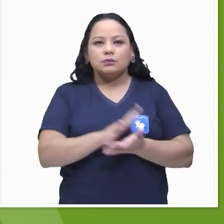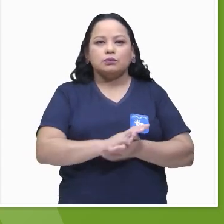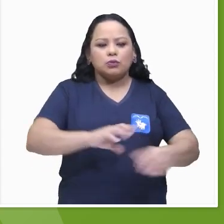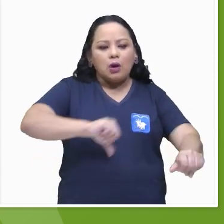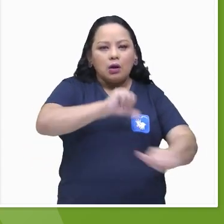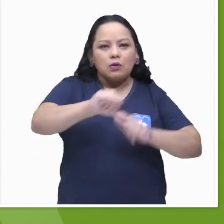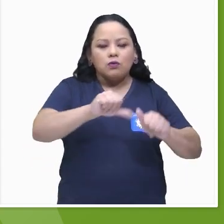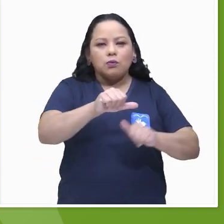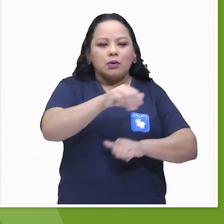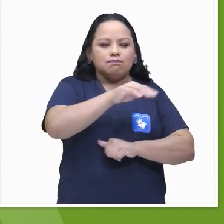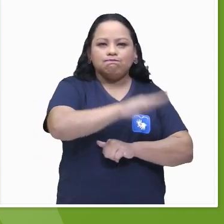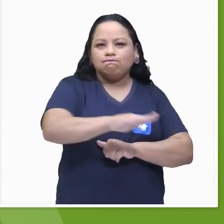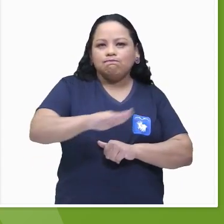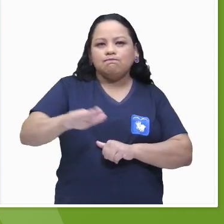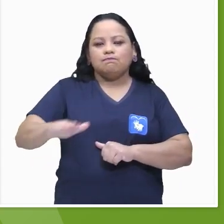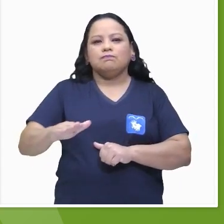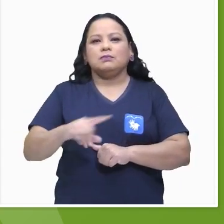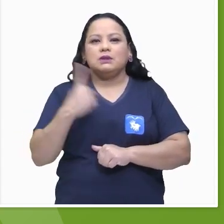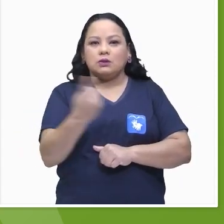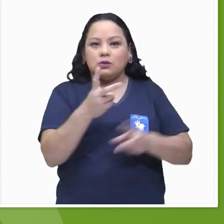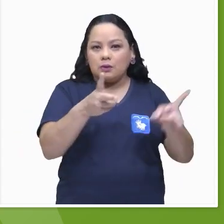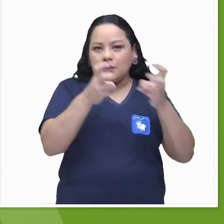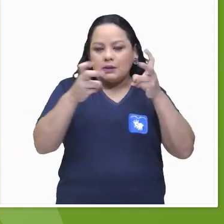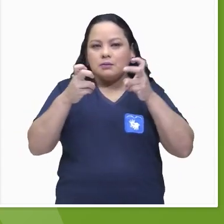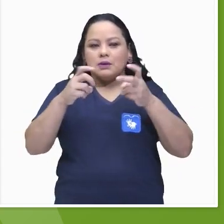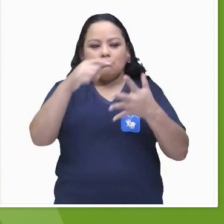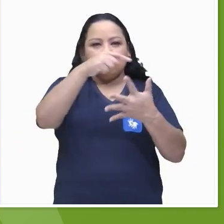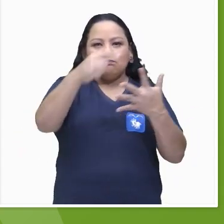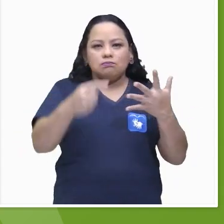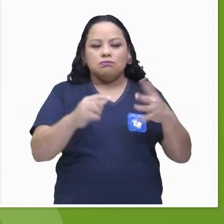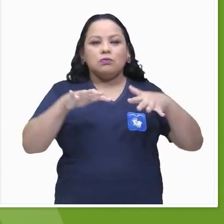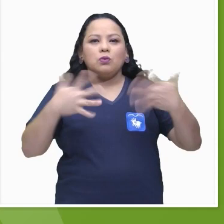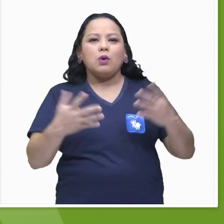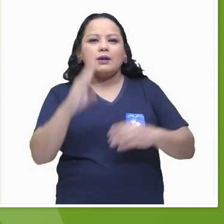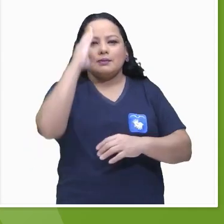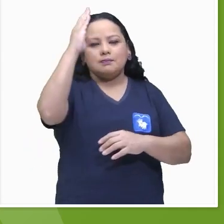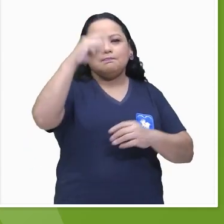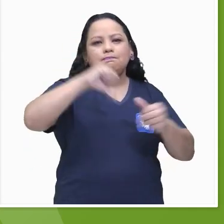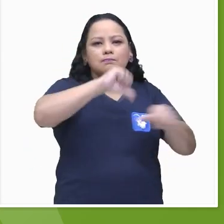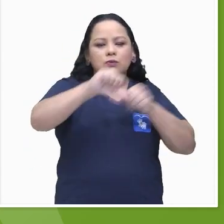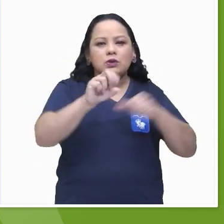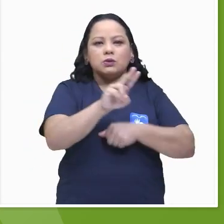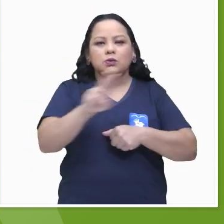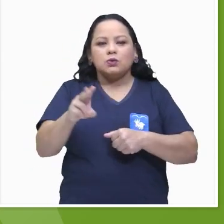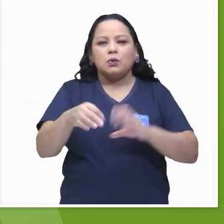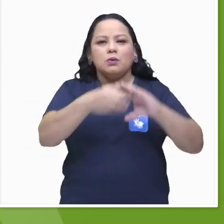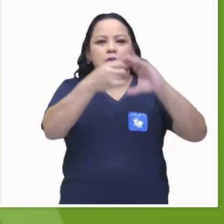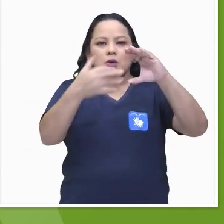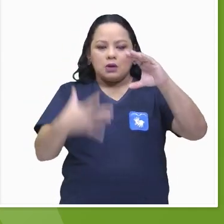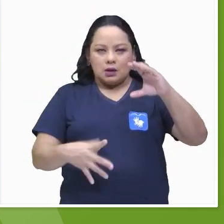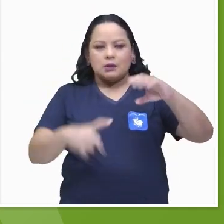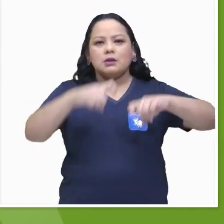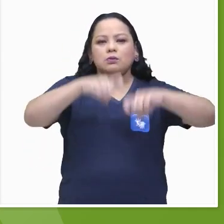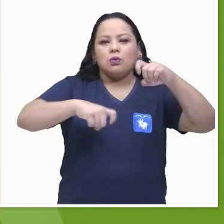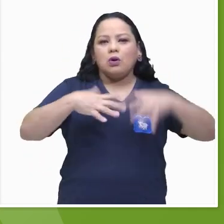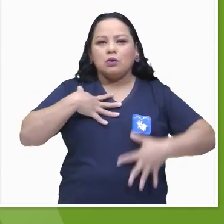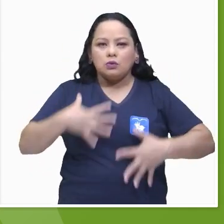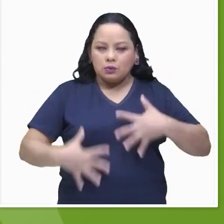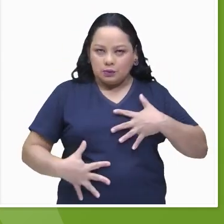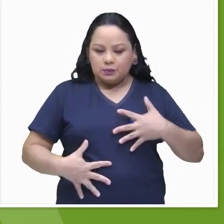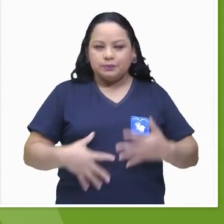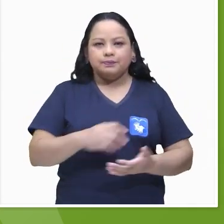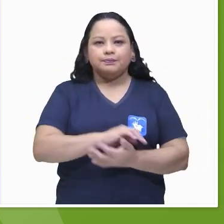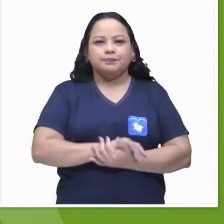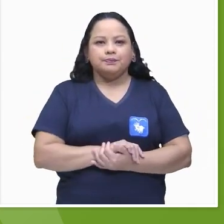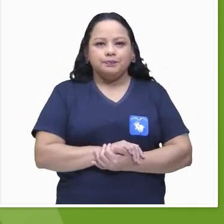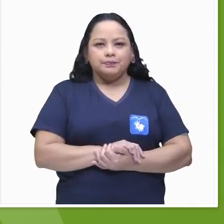transformando o corpo da criança, tá? E a gente vai ver quais são essas principais mudanças aí que a gente chama de características sexuais